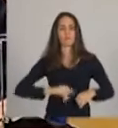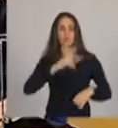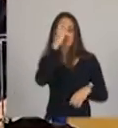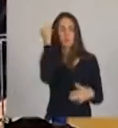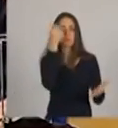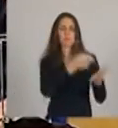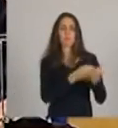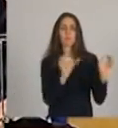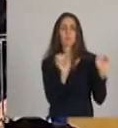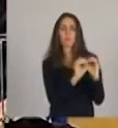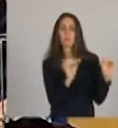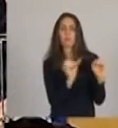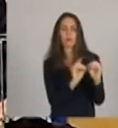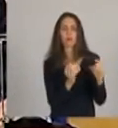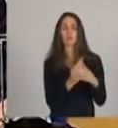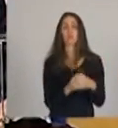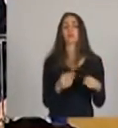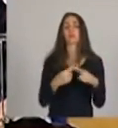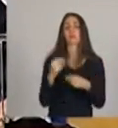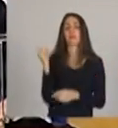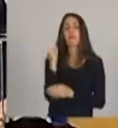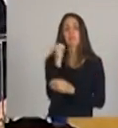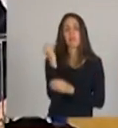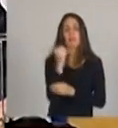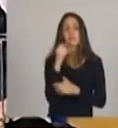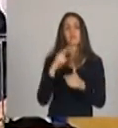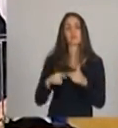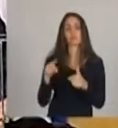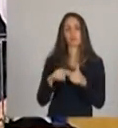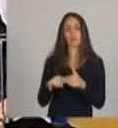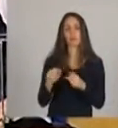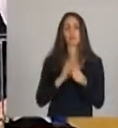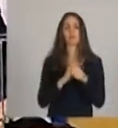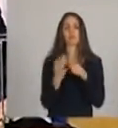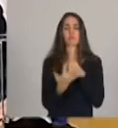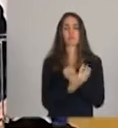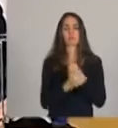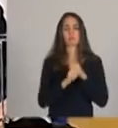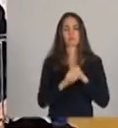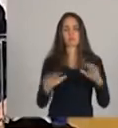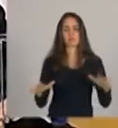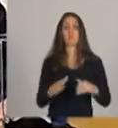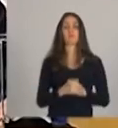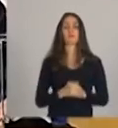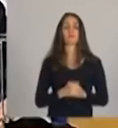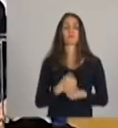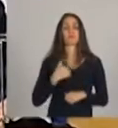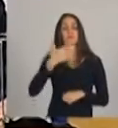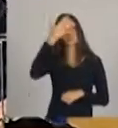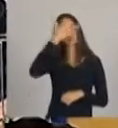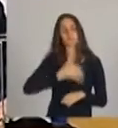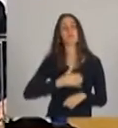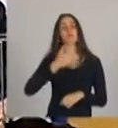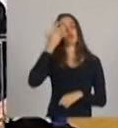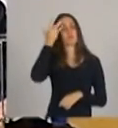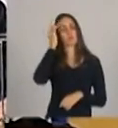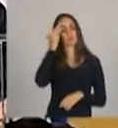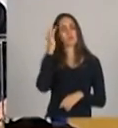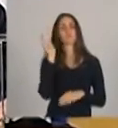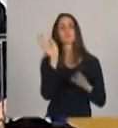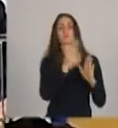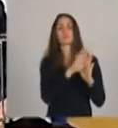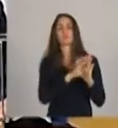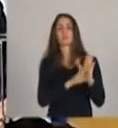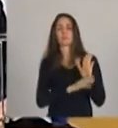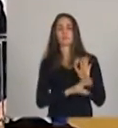é outro termômetro do grave problema social que a pandemia nos trouxe. Acredito que esse plano de regularização e